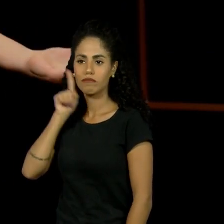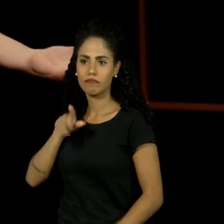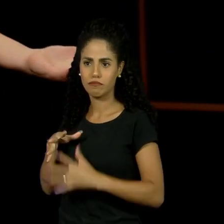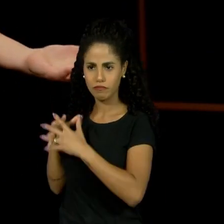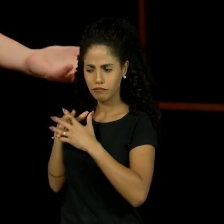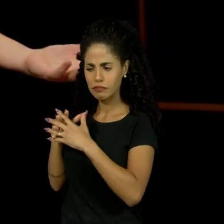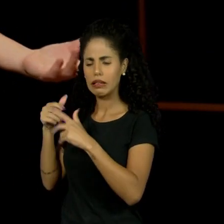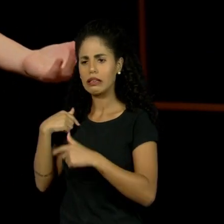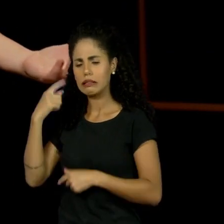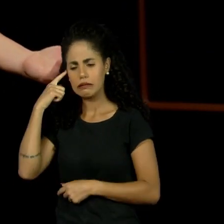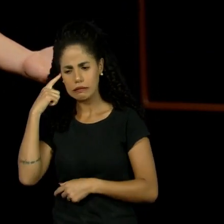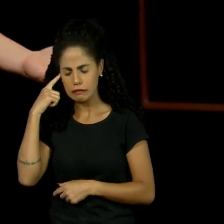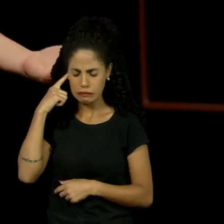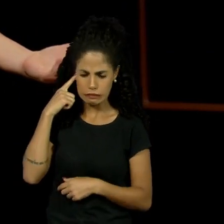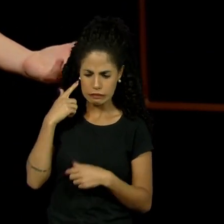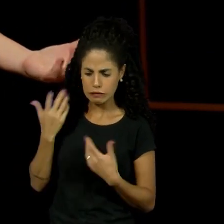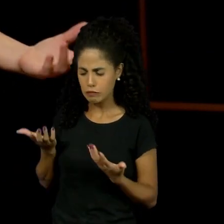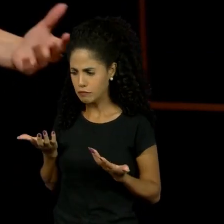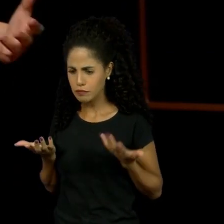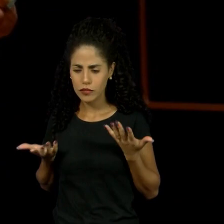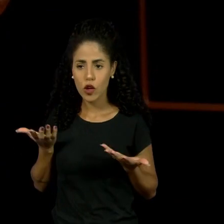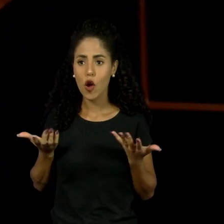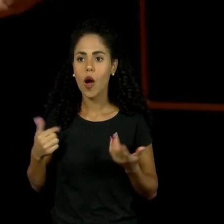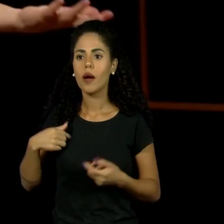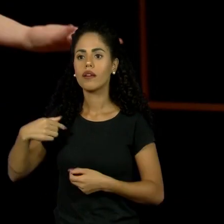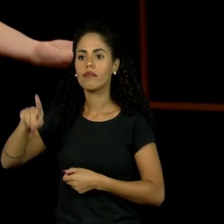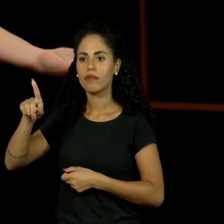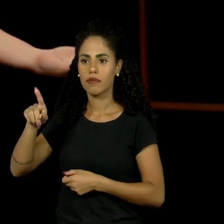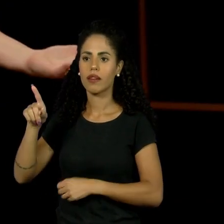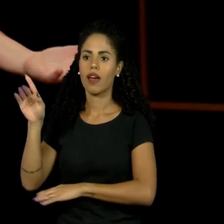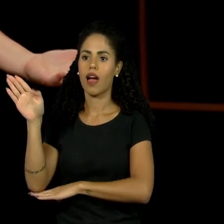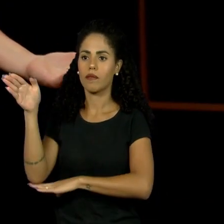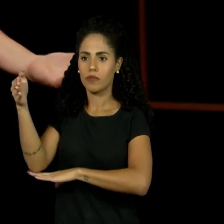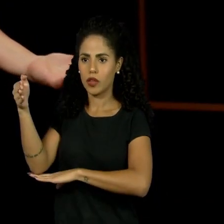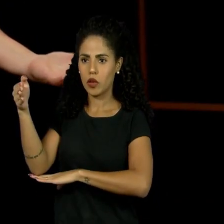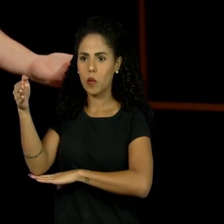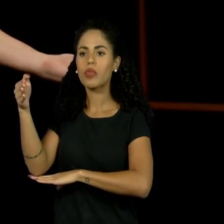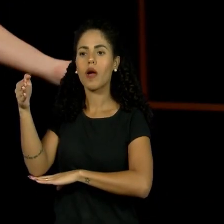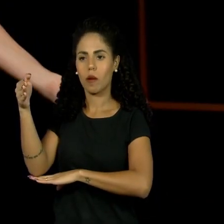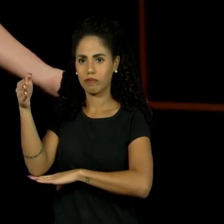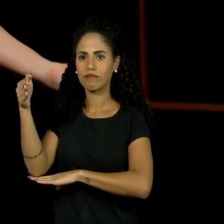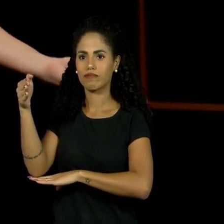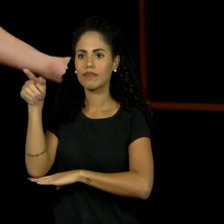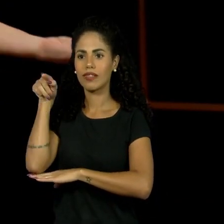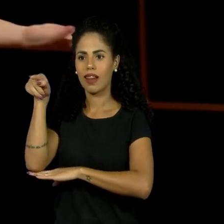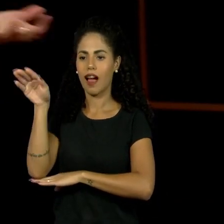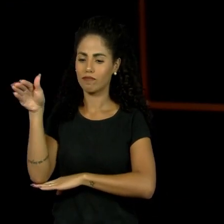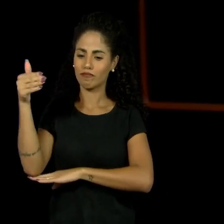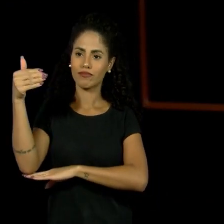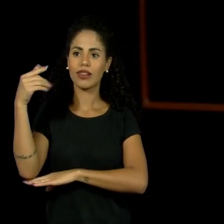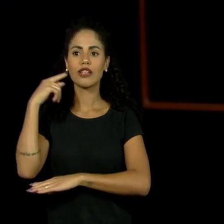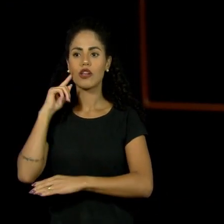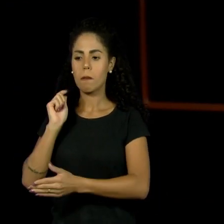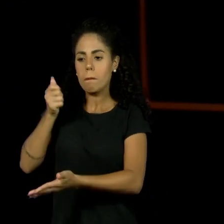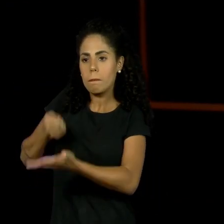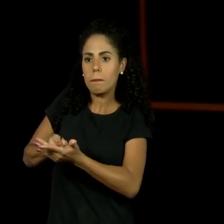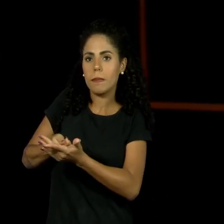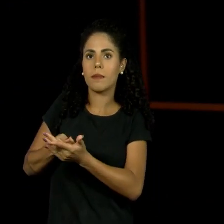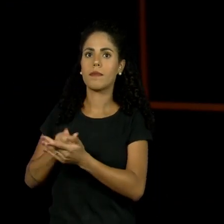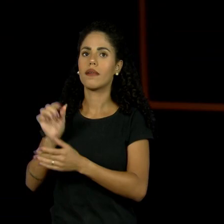né, atrapalhada, e ficando hospedada lá em hostel, com grana só para